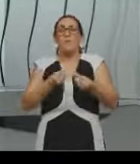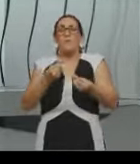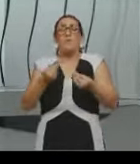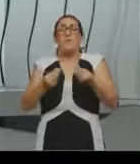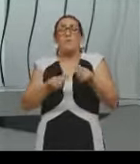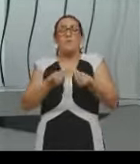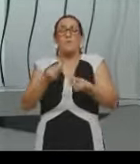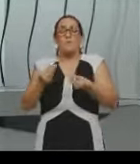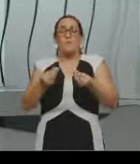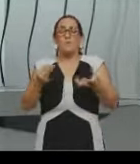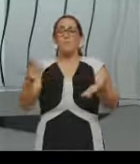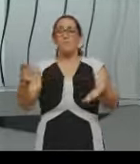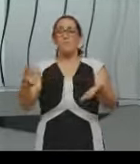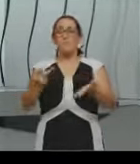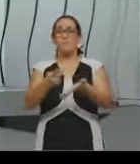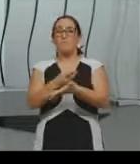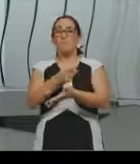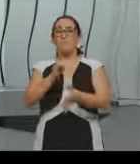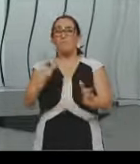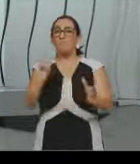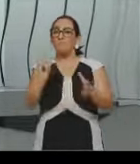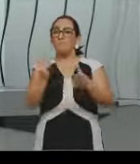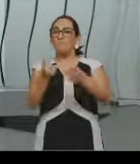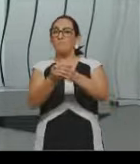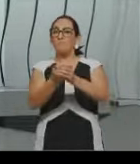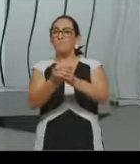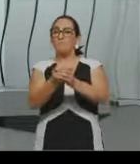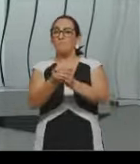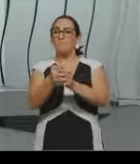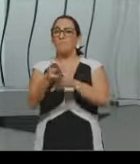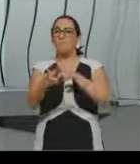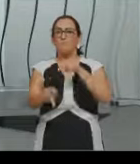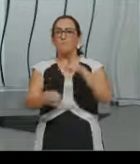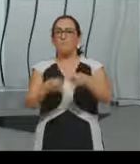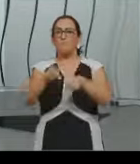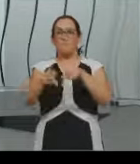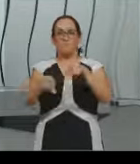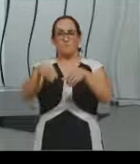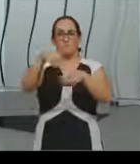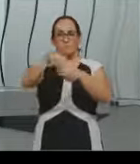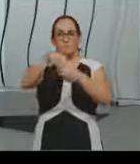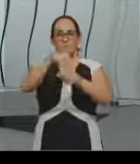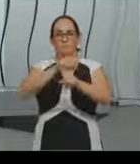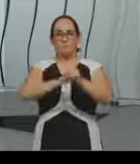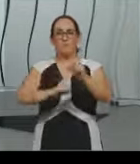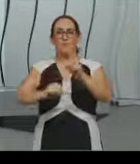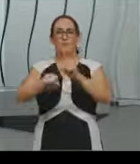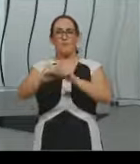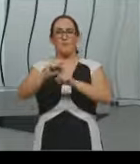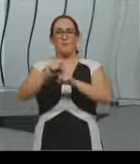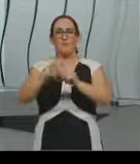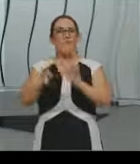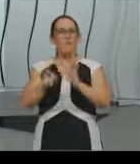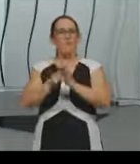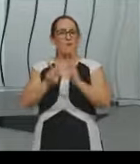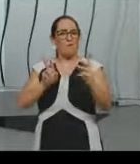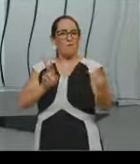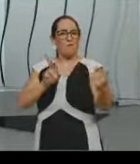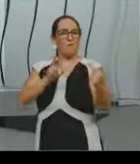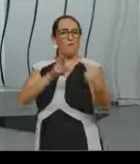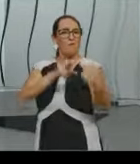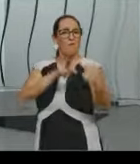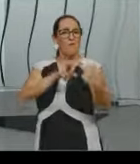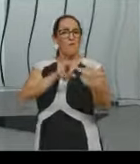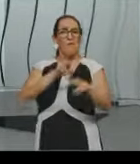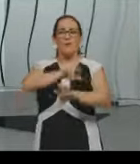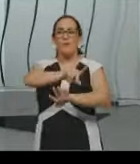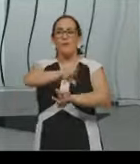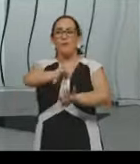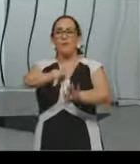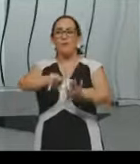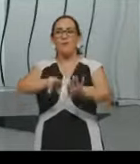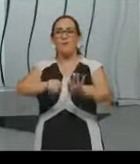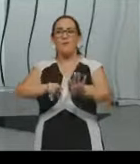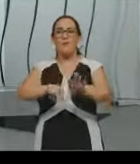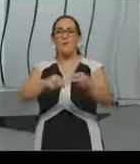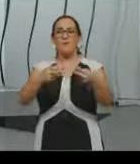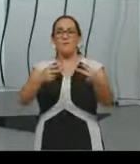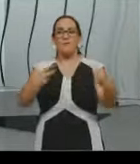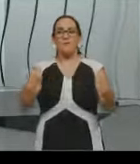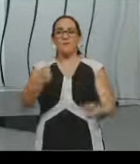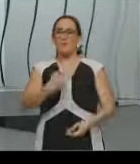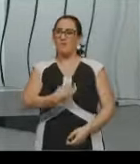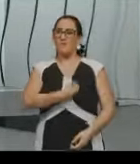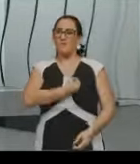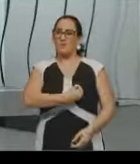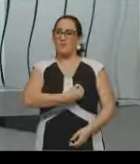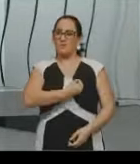uma inserção das pessoas na sociedade, elas vão refletir, né, em várias situações que nós vivenciamos. Então, é importante a